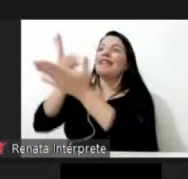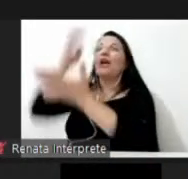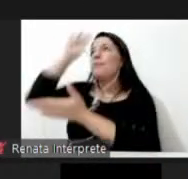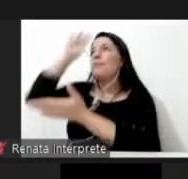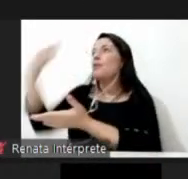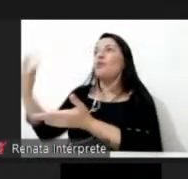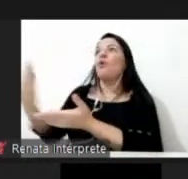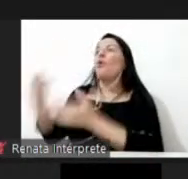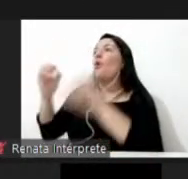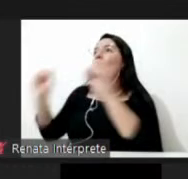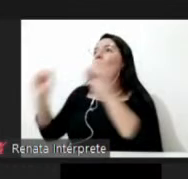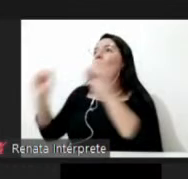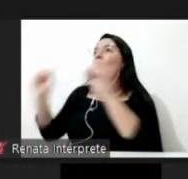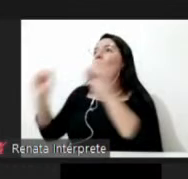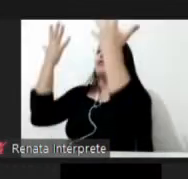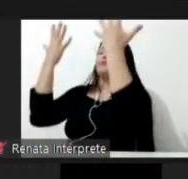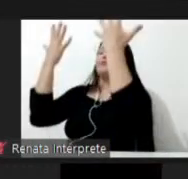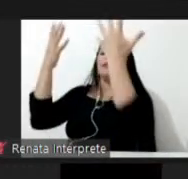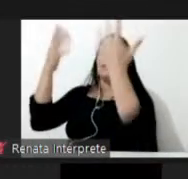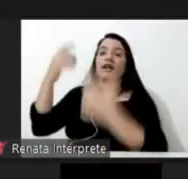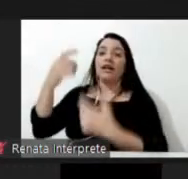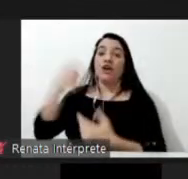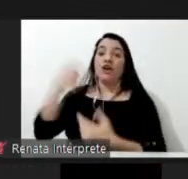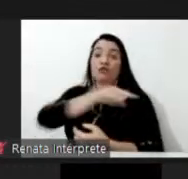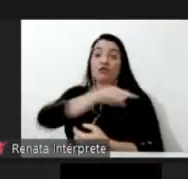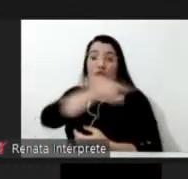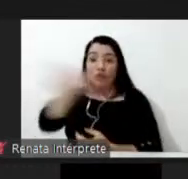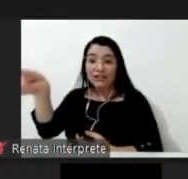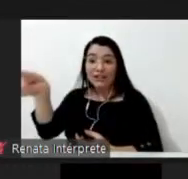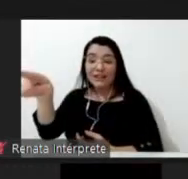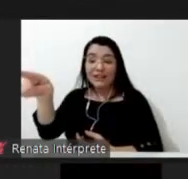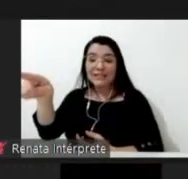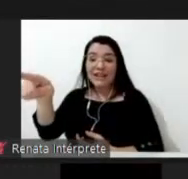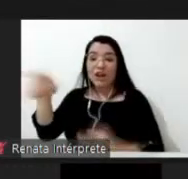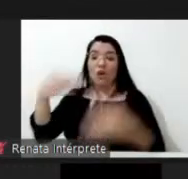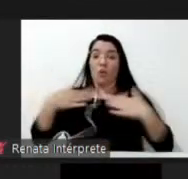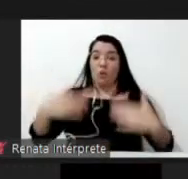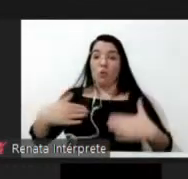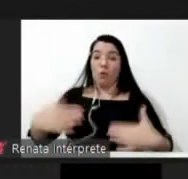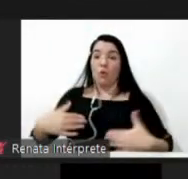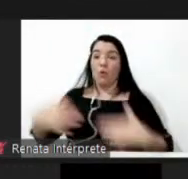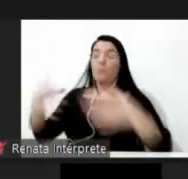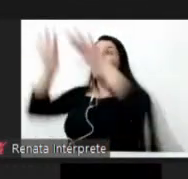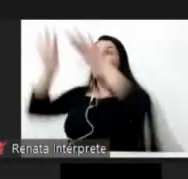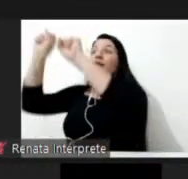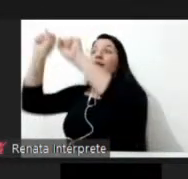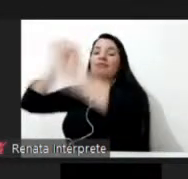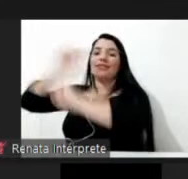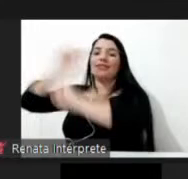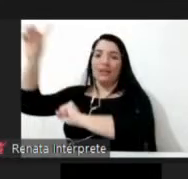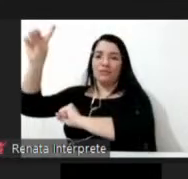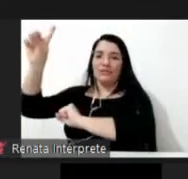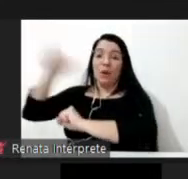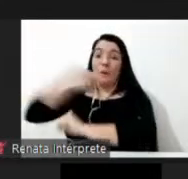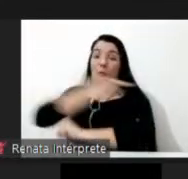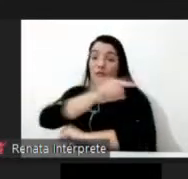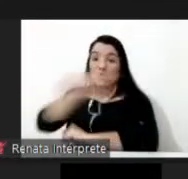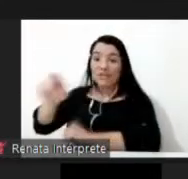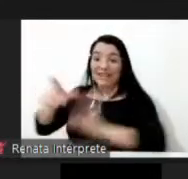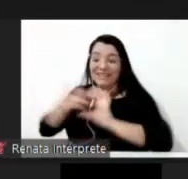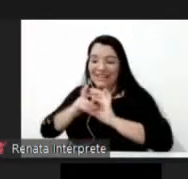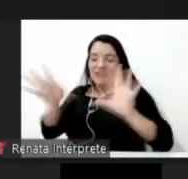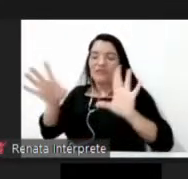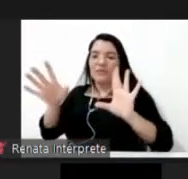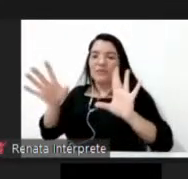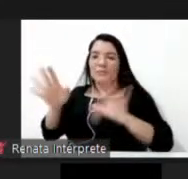somos instrumento, vocês são instrumento, mas vocês têm se prontificado a ser instrumento. E, por isso, o Davi Ismael, enquanto